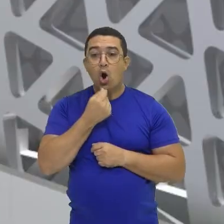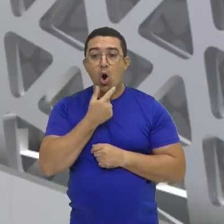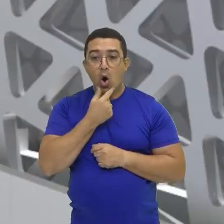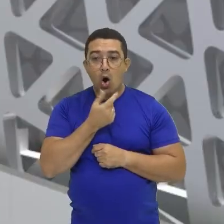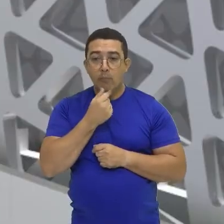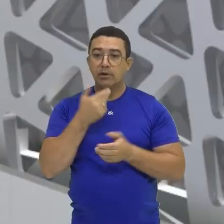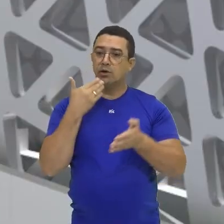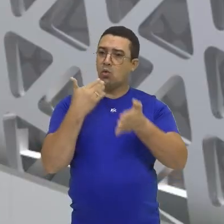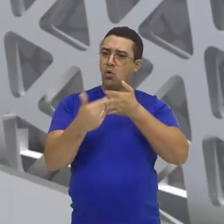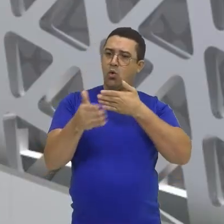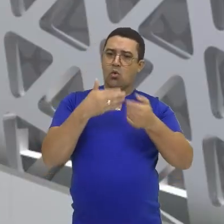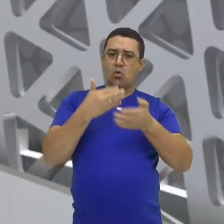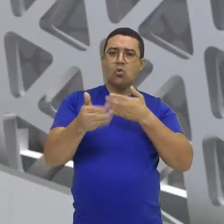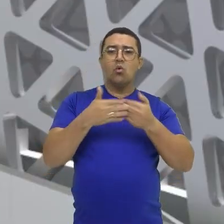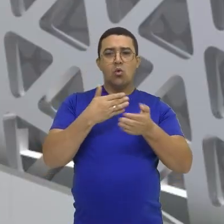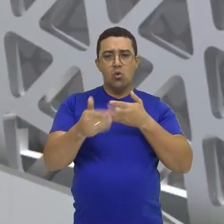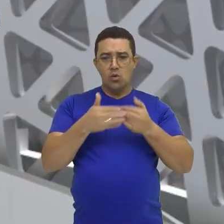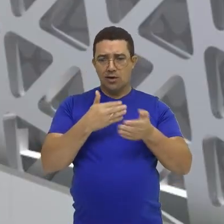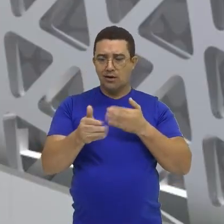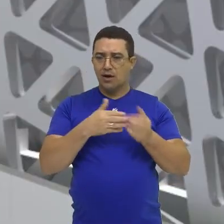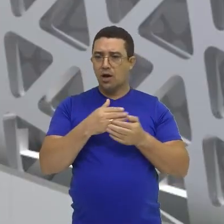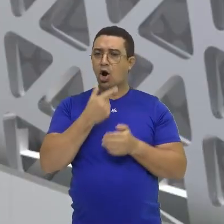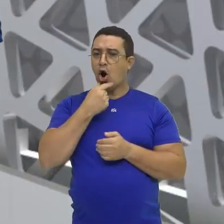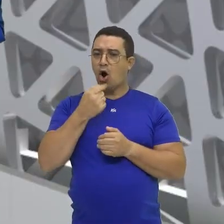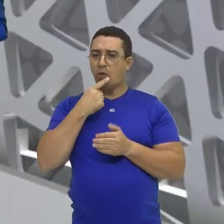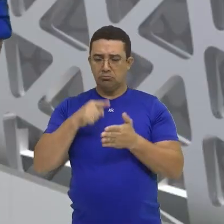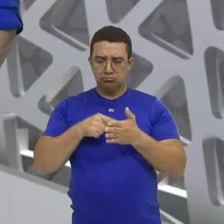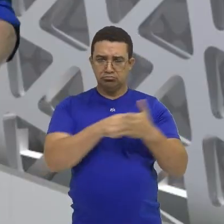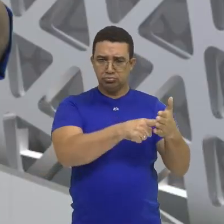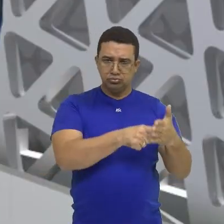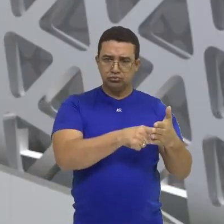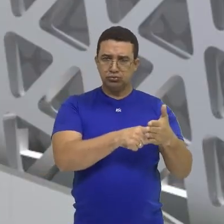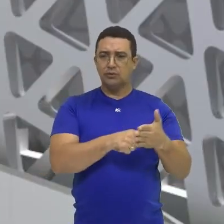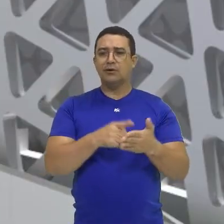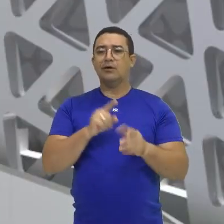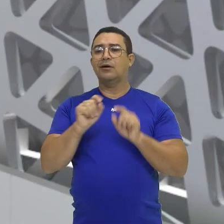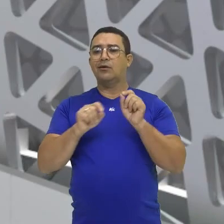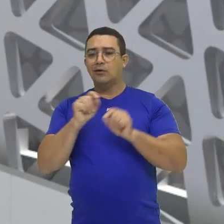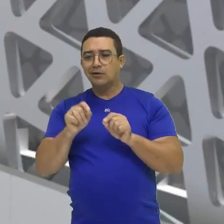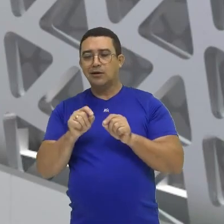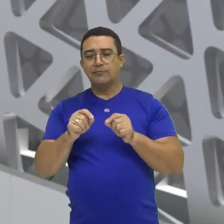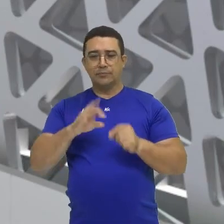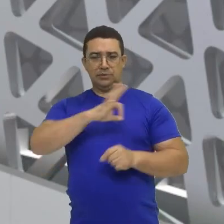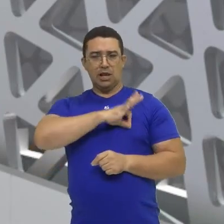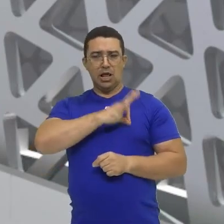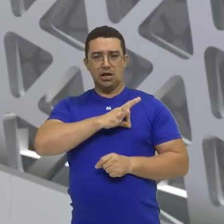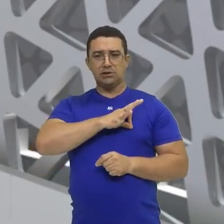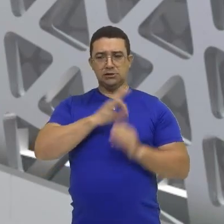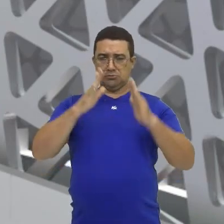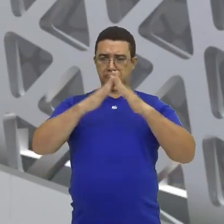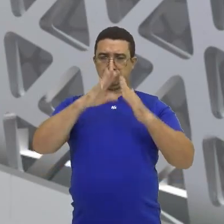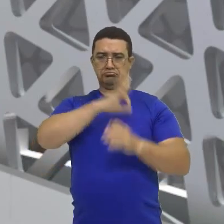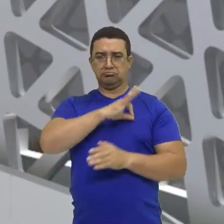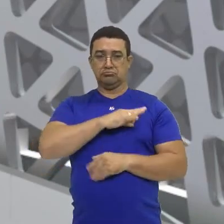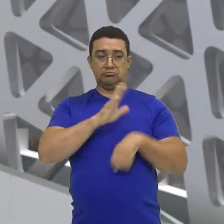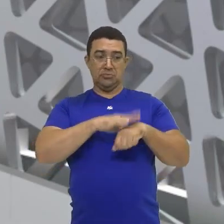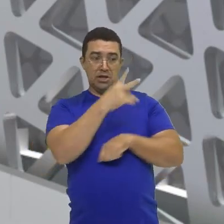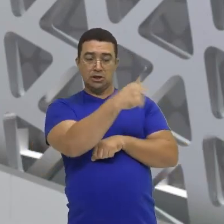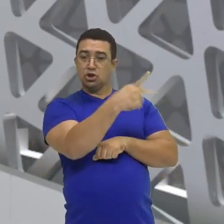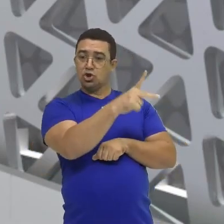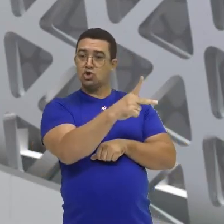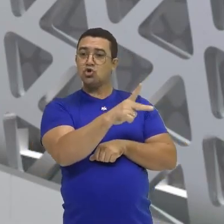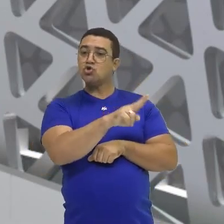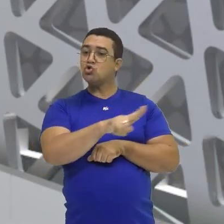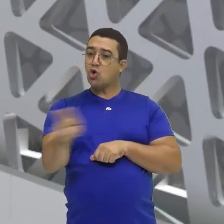for denunciado numa delegacia, numa comarca, por agressão à mulher, o seu nome vai ficar